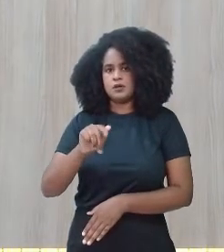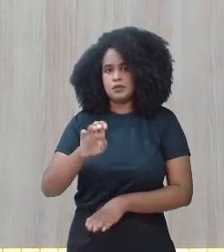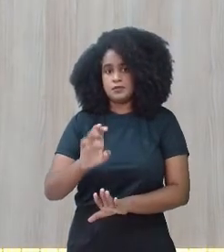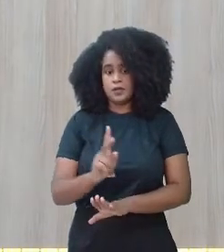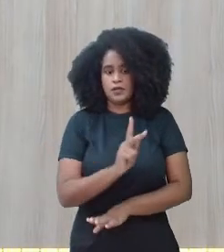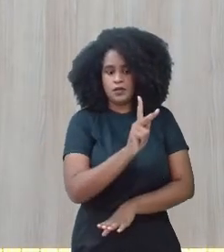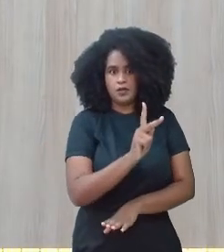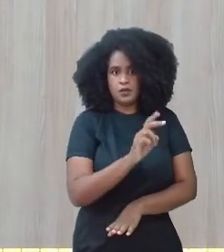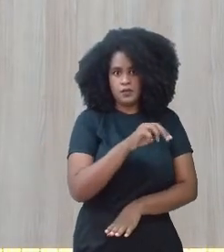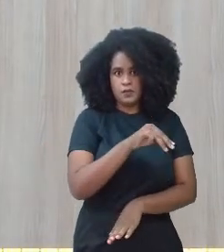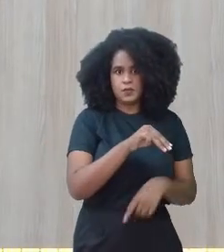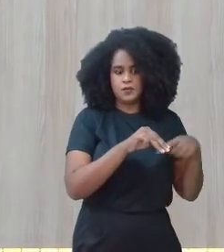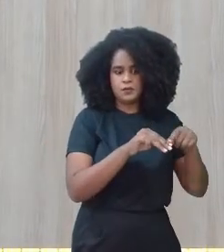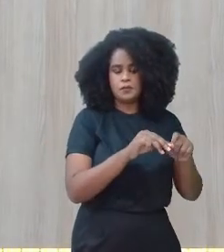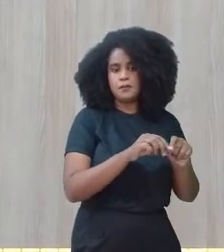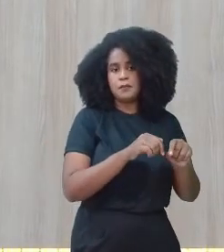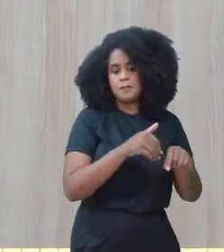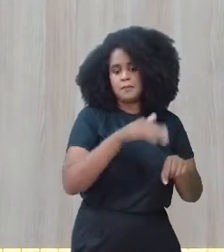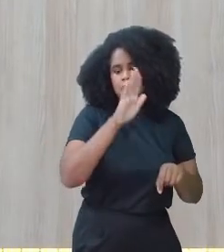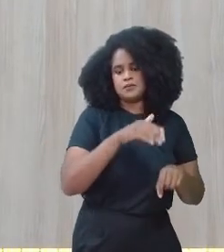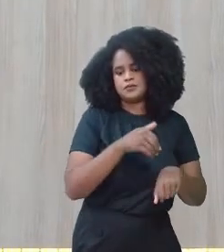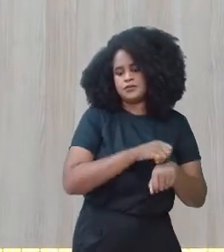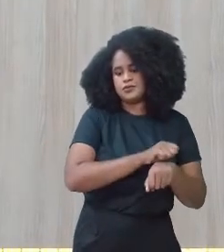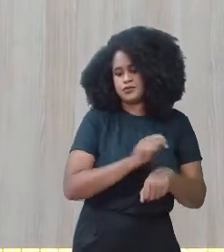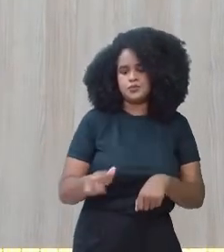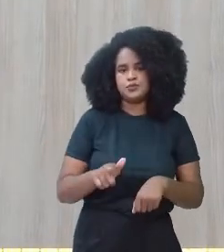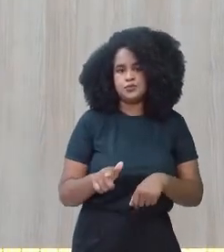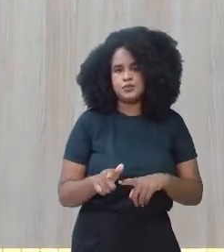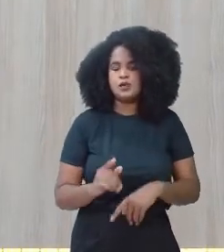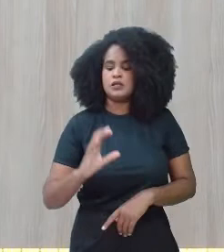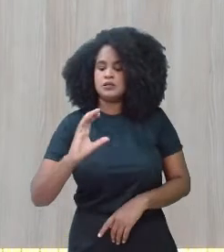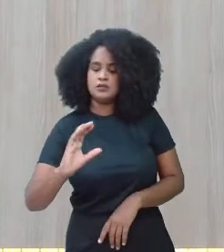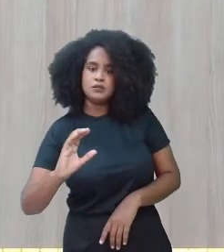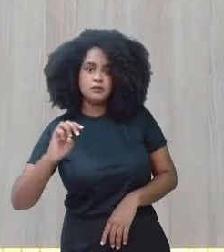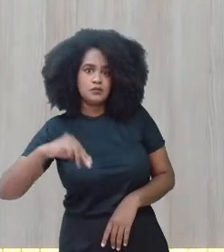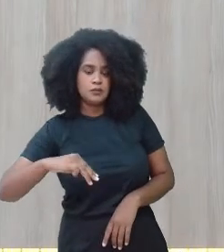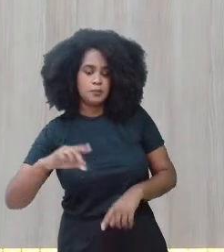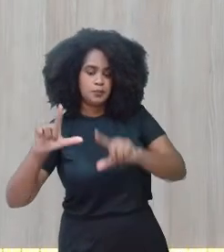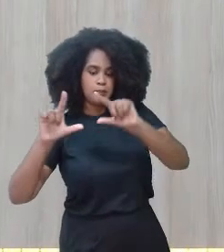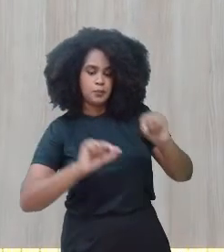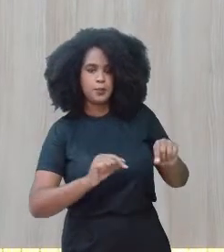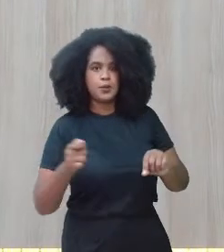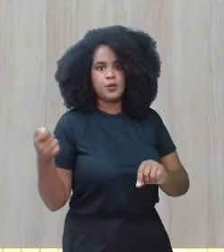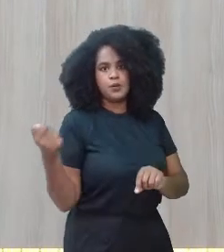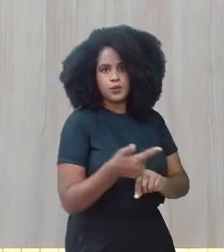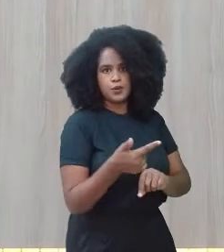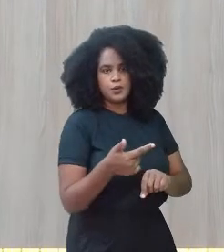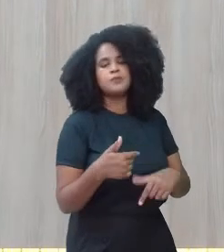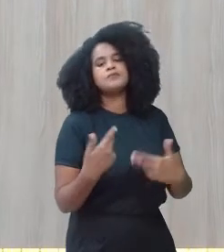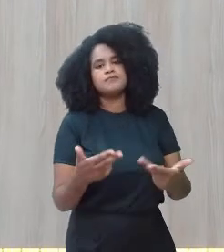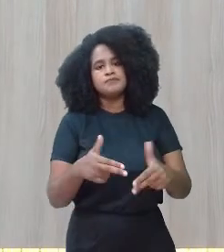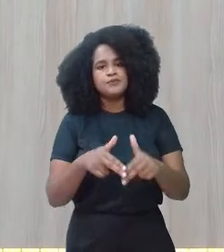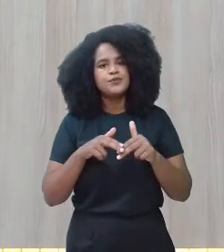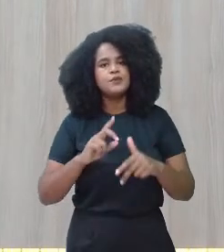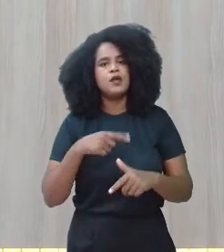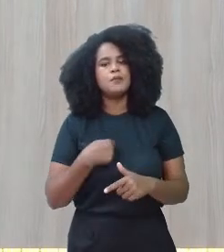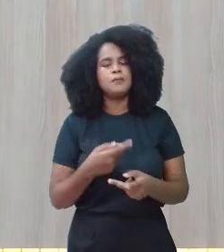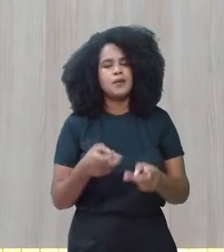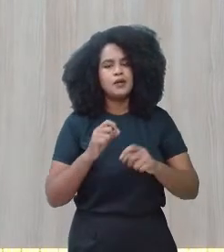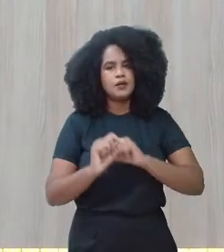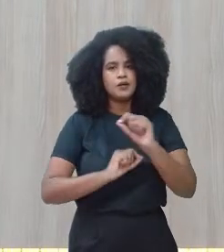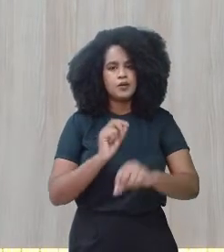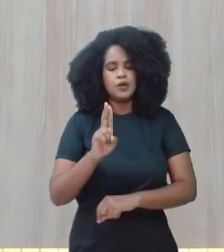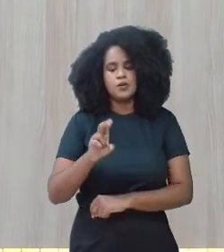quilômetro. Então, quer dizer que dentro de 1 quilômetro cabem muitos centímetros. E aí a gente começa a perceber que as